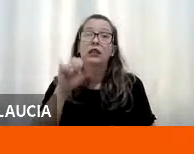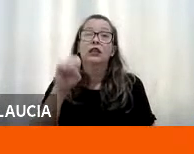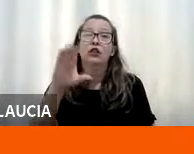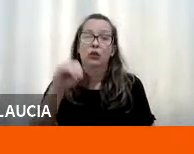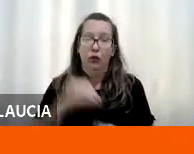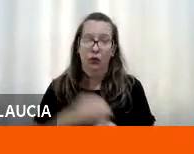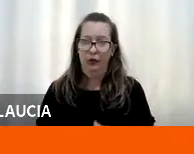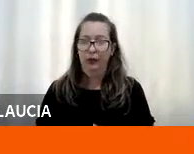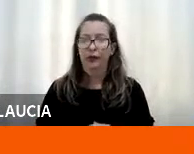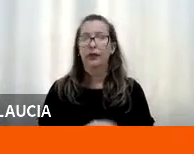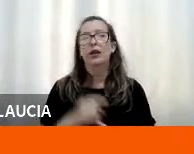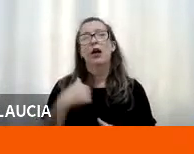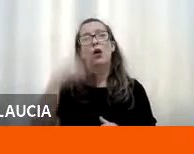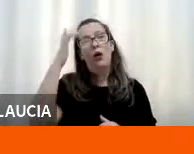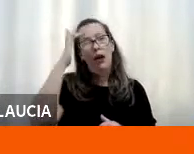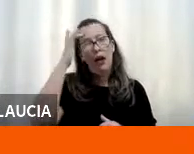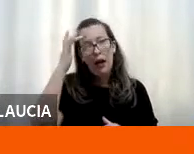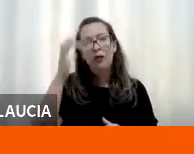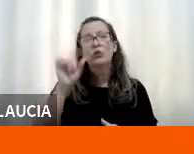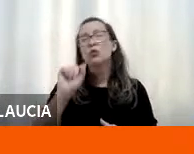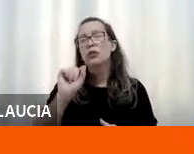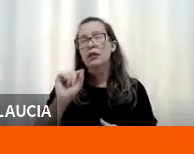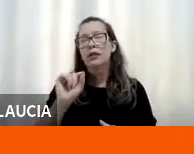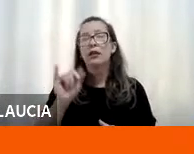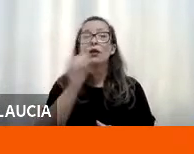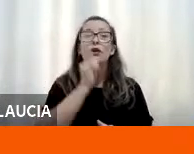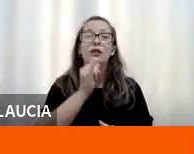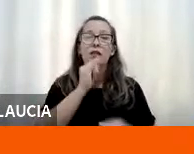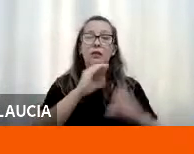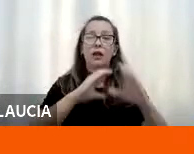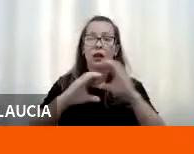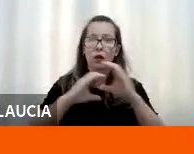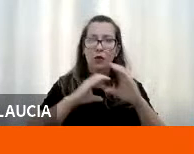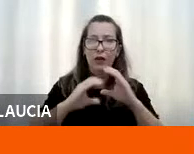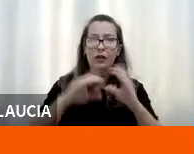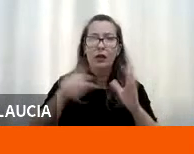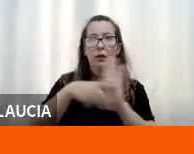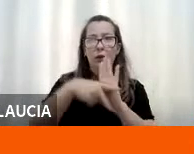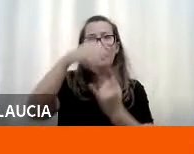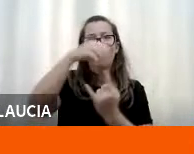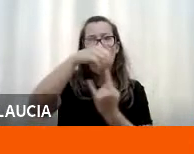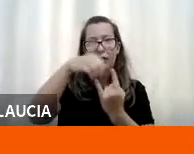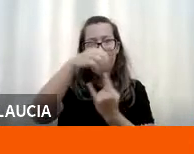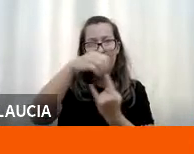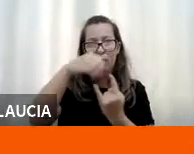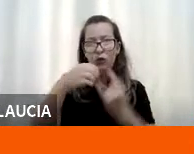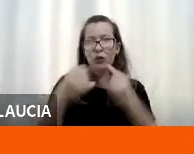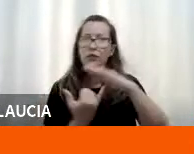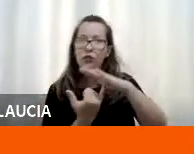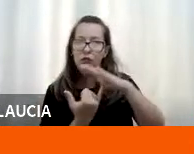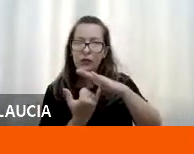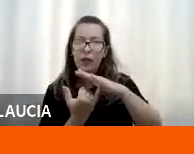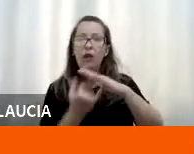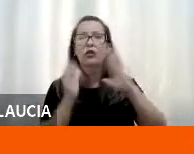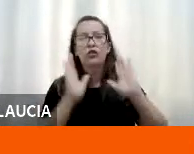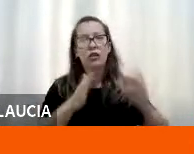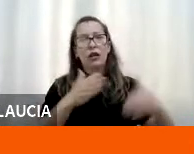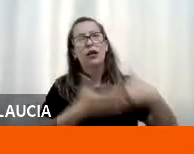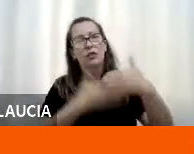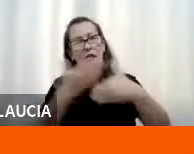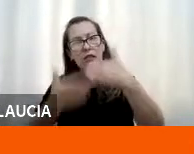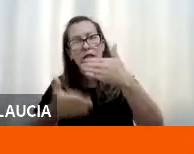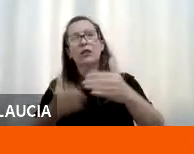E acho que o exemplo aí da comunicação da Fiocruz institucional de ter avançado e